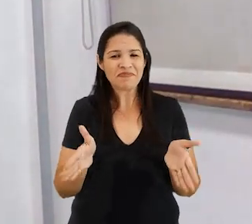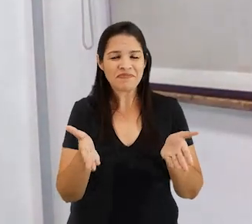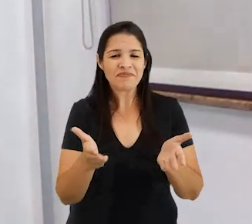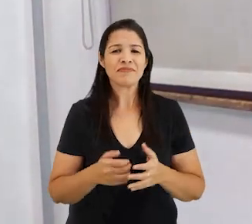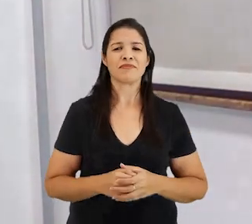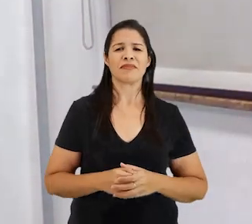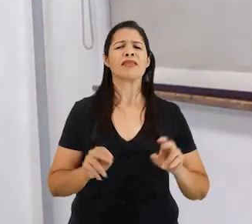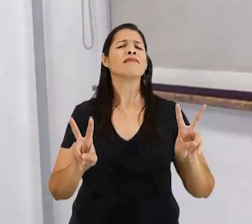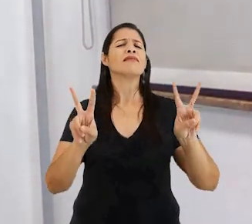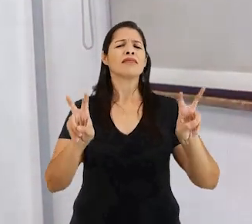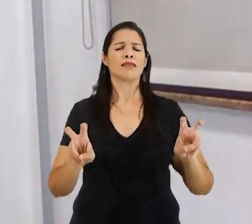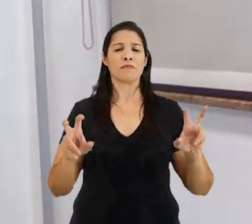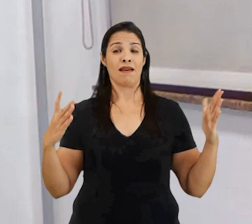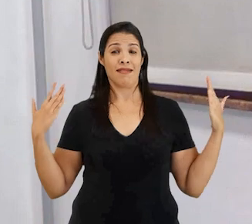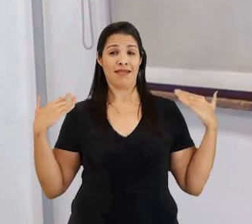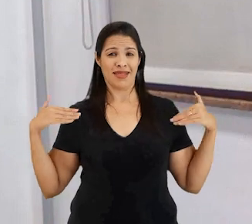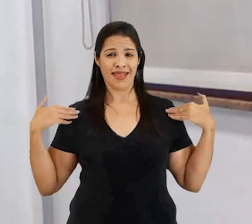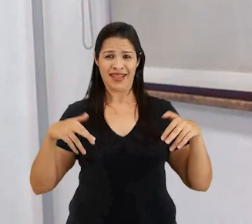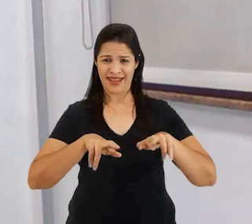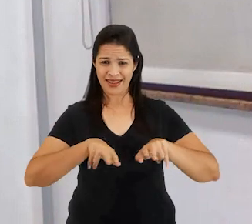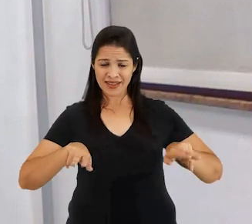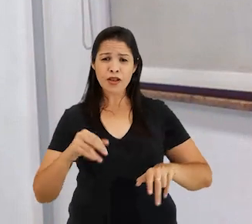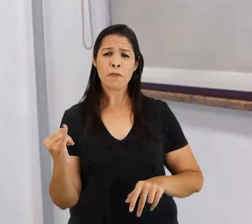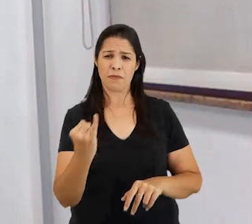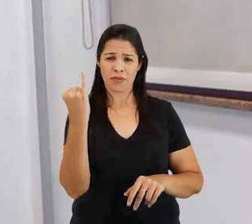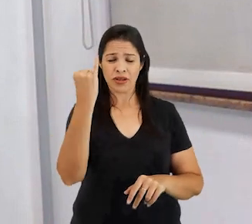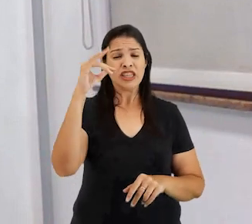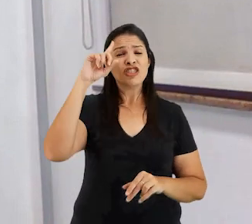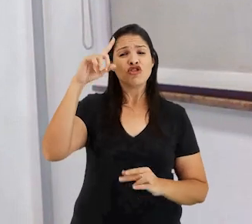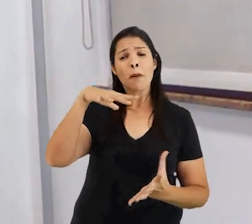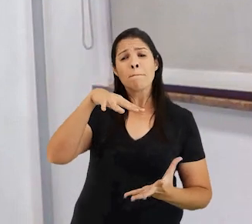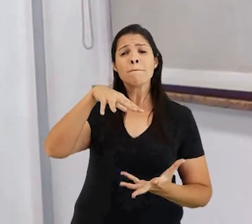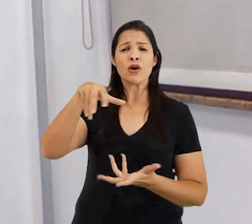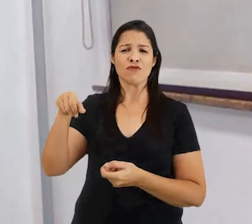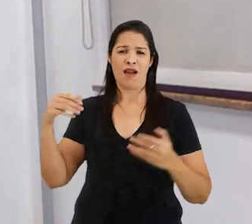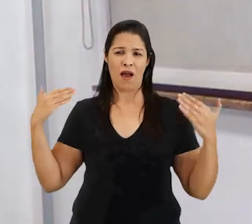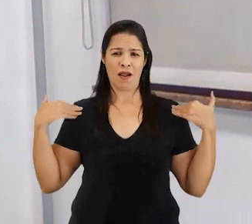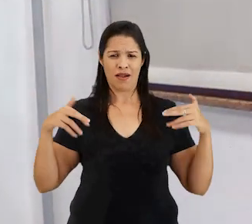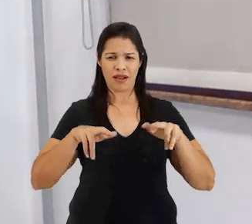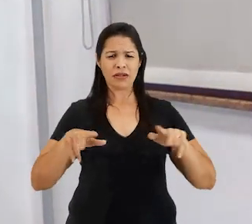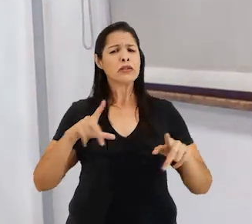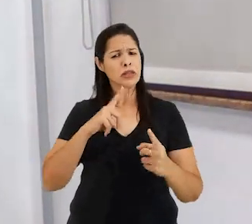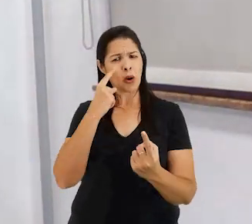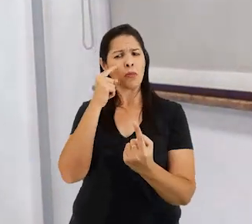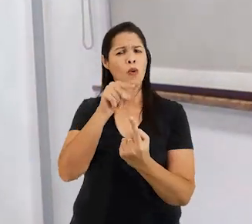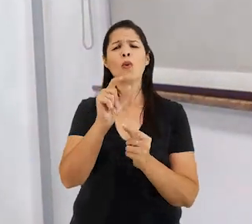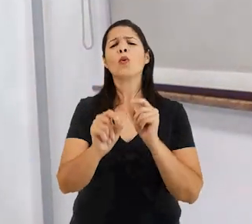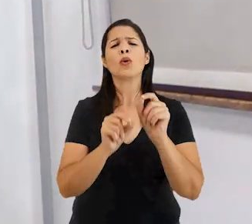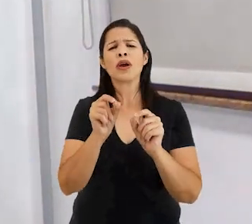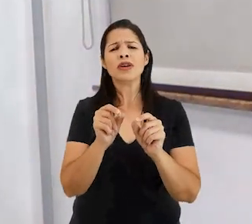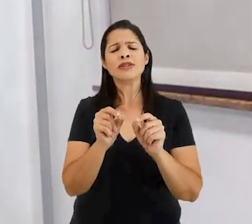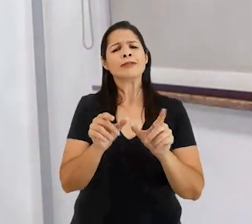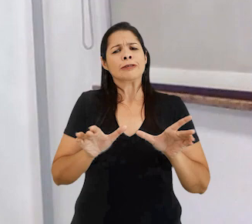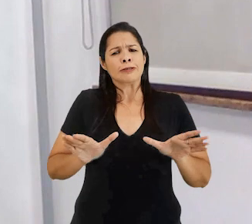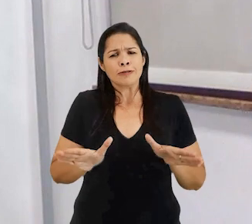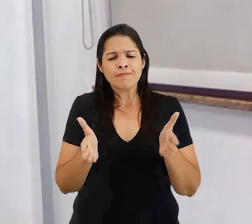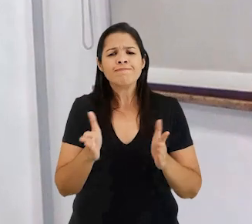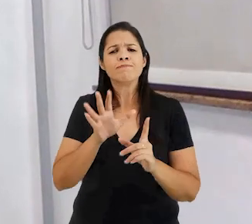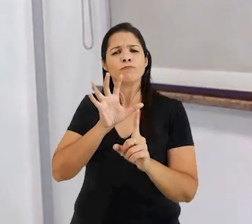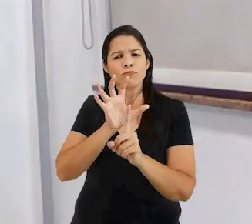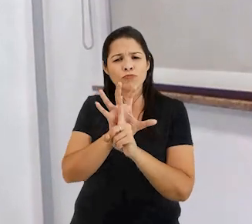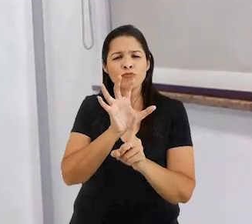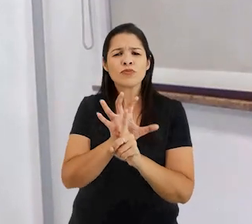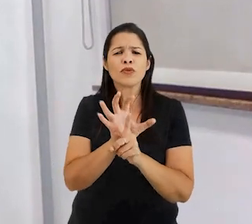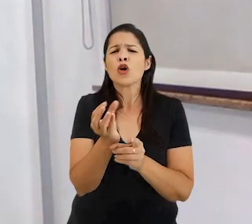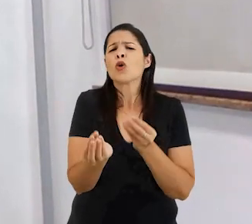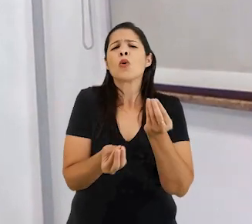Lazer Importa, o Dia Mundial do Lazer tem como objetivos promover espaços para reflexão sobre a importância dos momentos